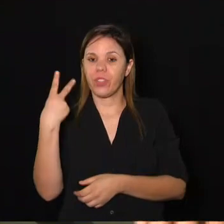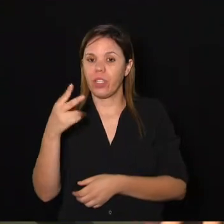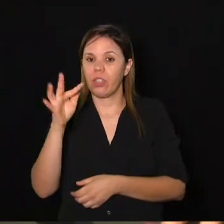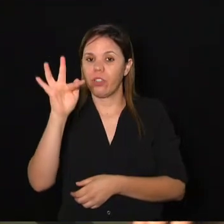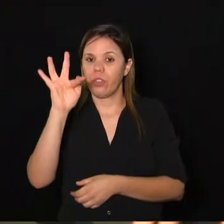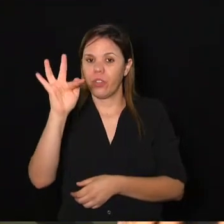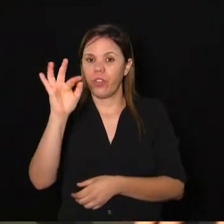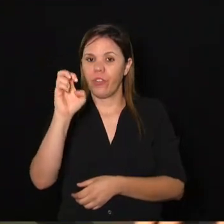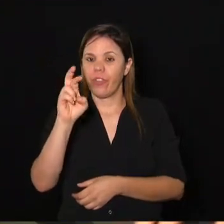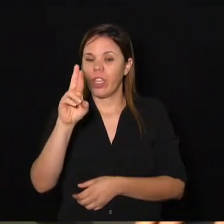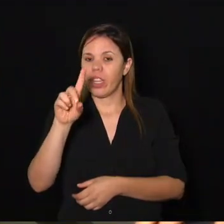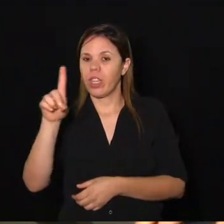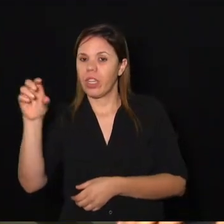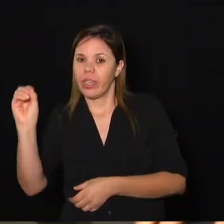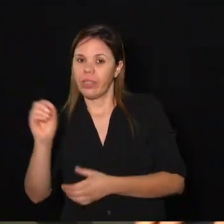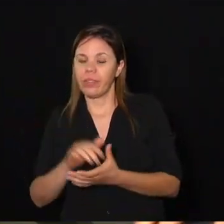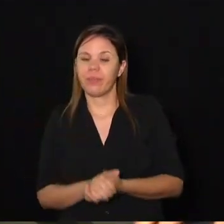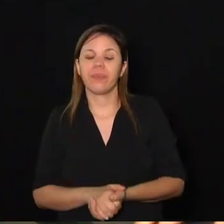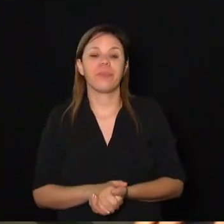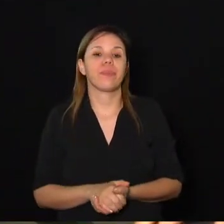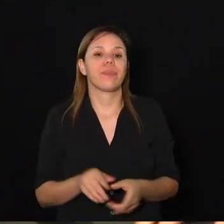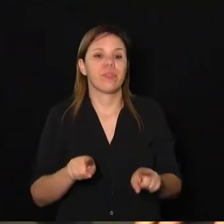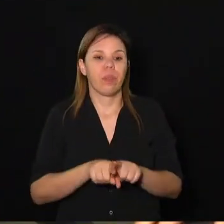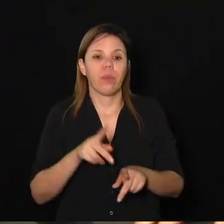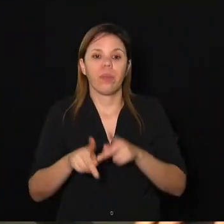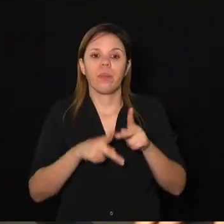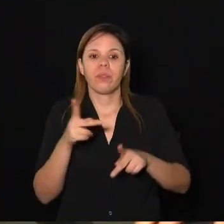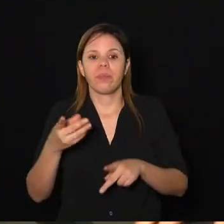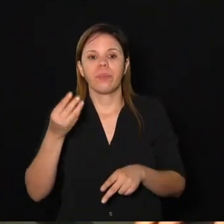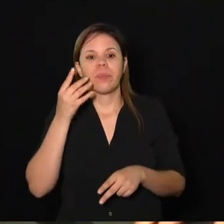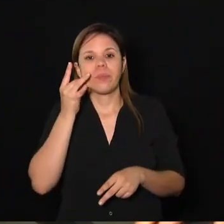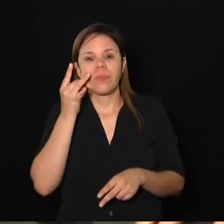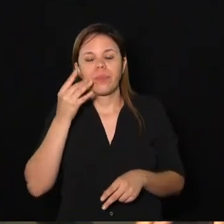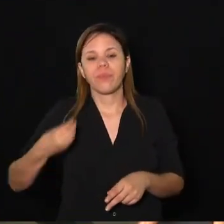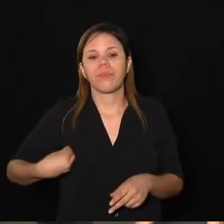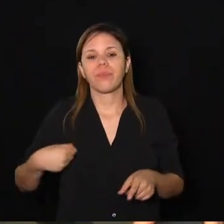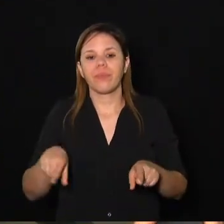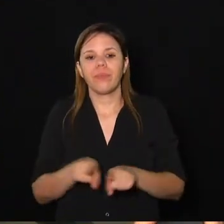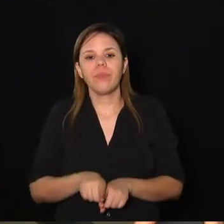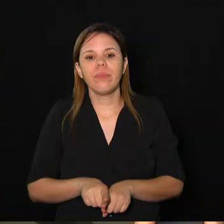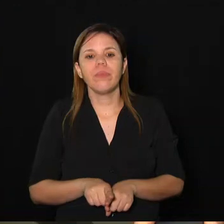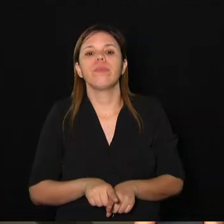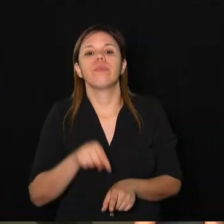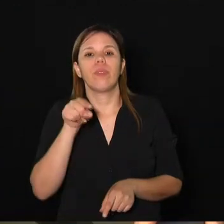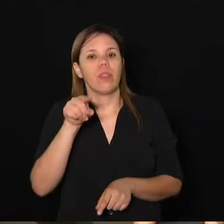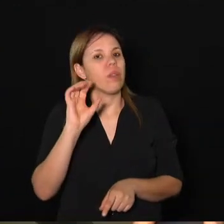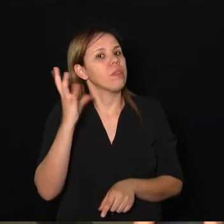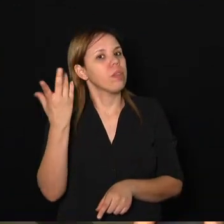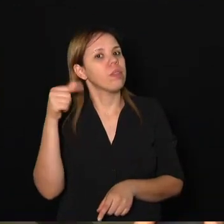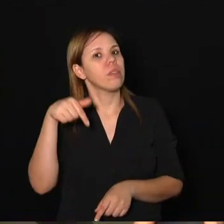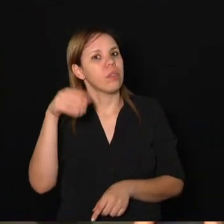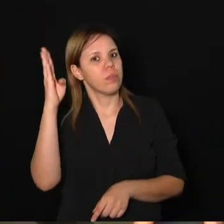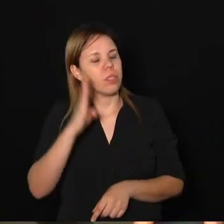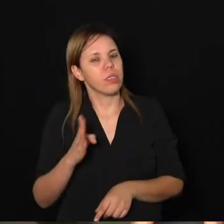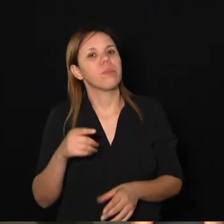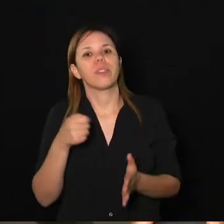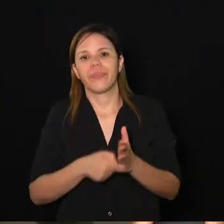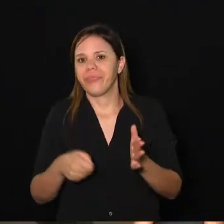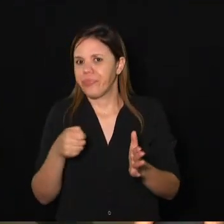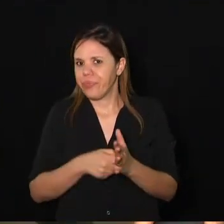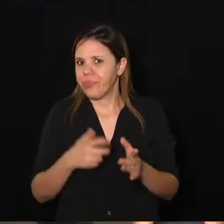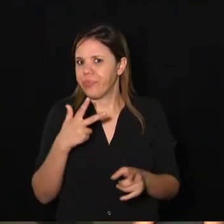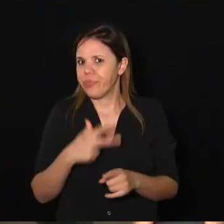pelo público que está quero cumprimentar o público presente também é uma questão que está aí dentro da realidade brasileira que precisa ser enfrentada